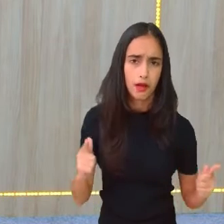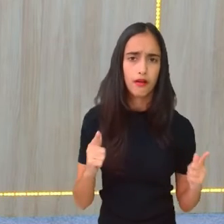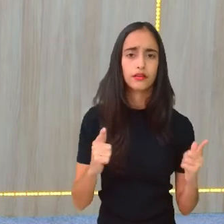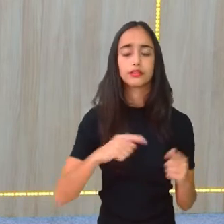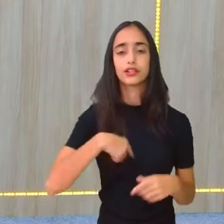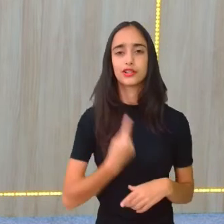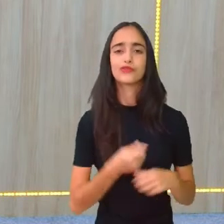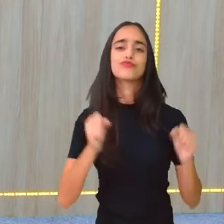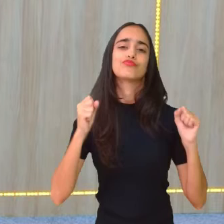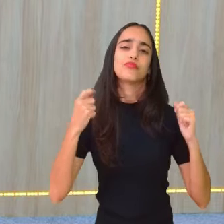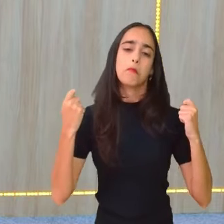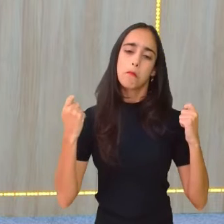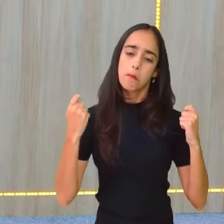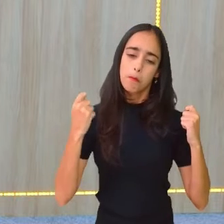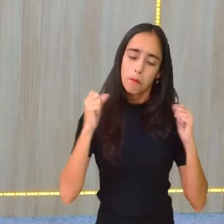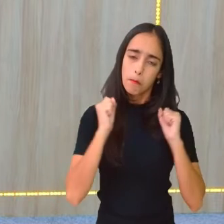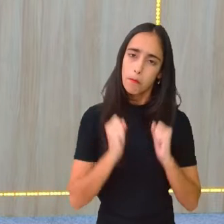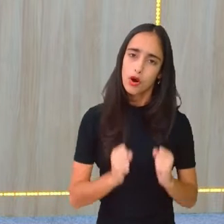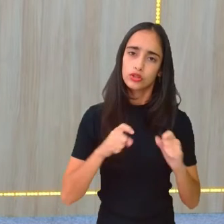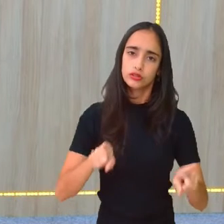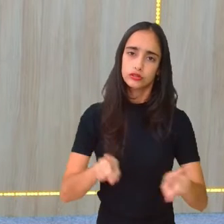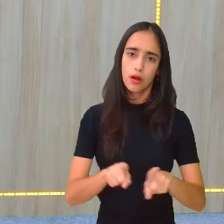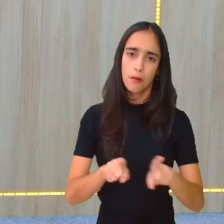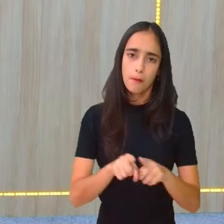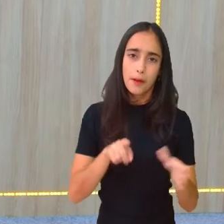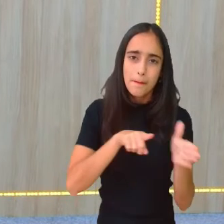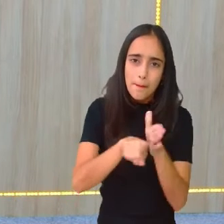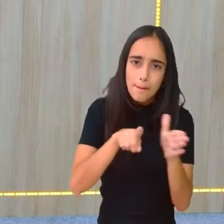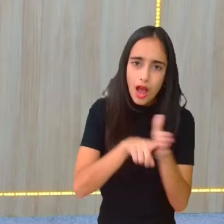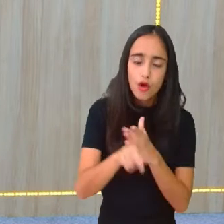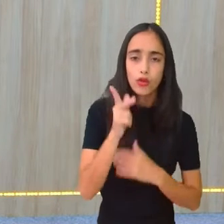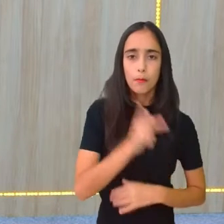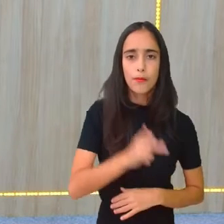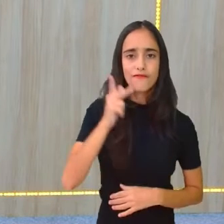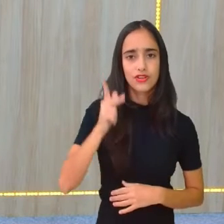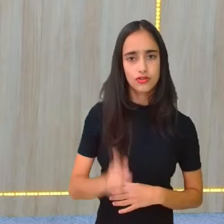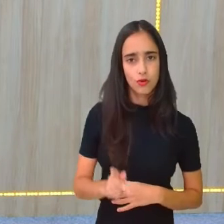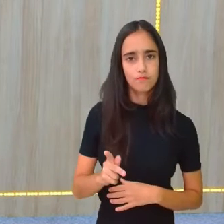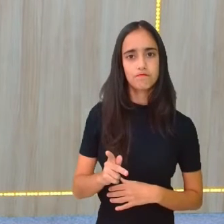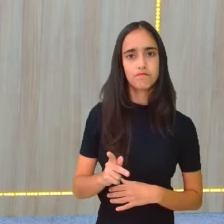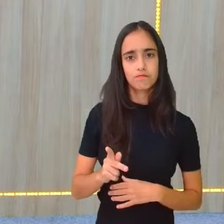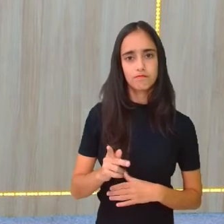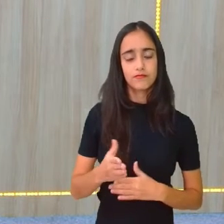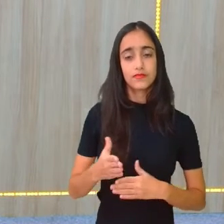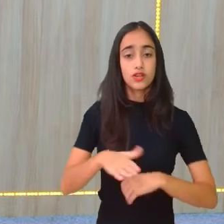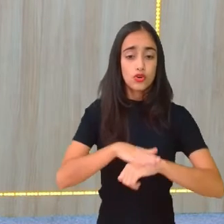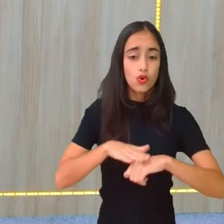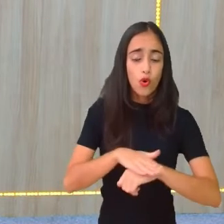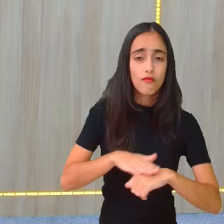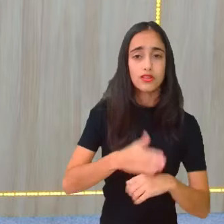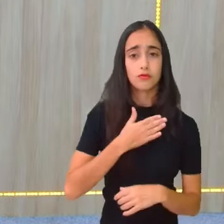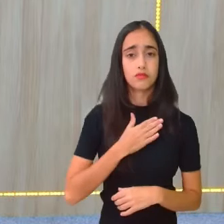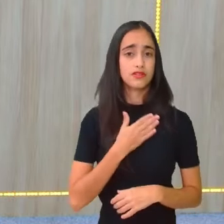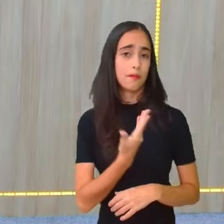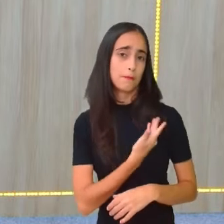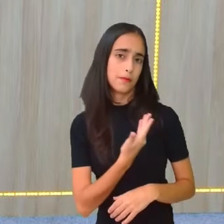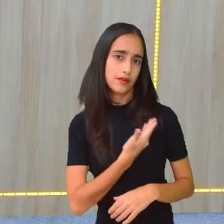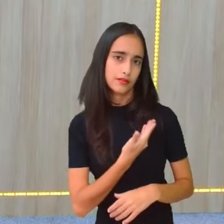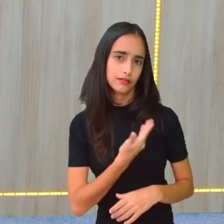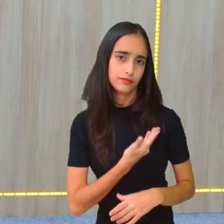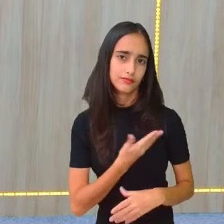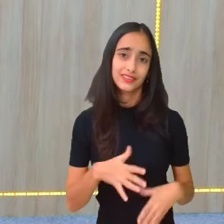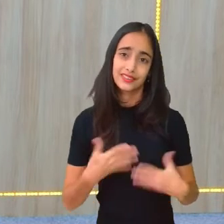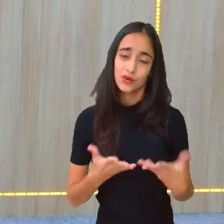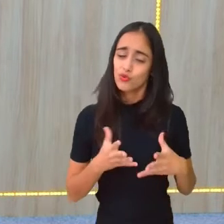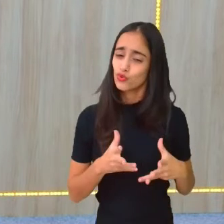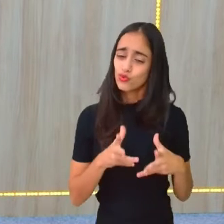eu posso, inclusive, perguntar ao meu professor, né, ao orientador, discutir com os meus colegas. Então, todas